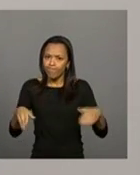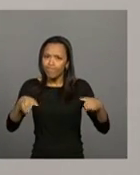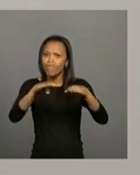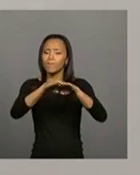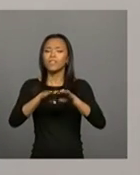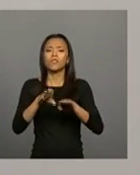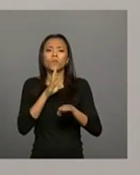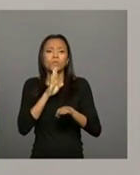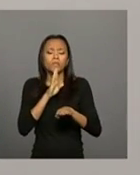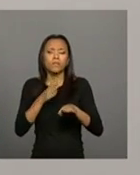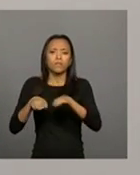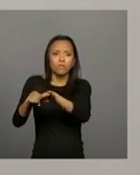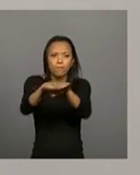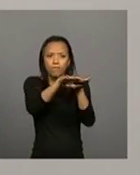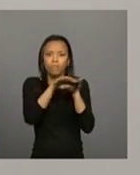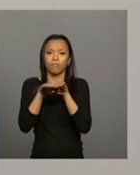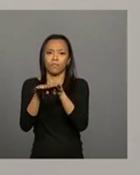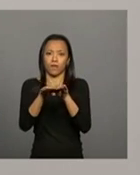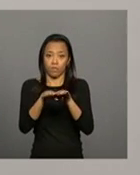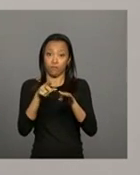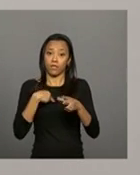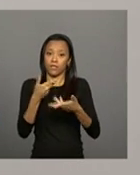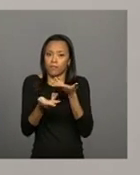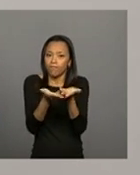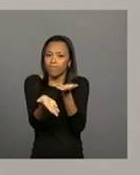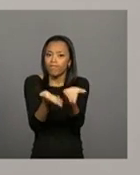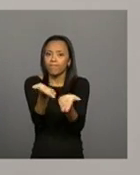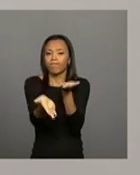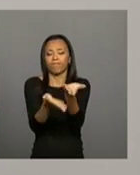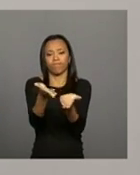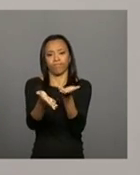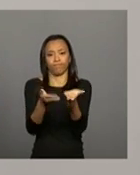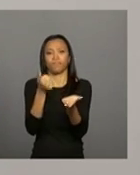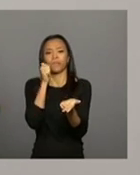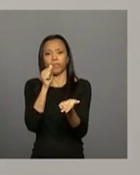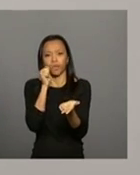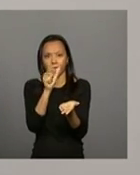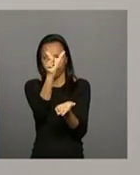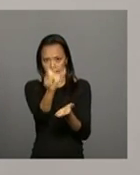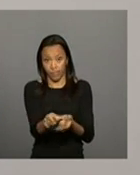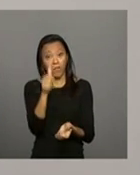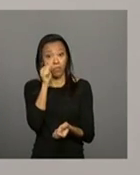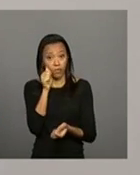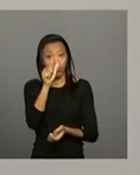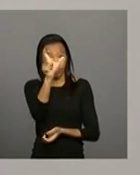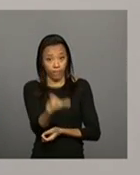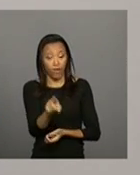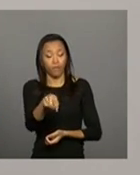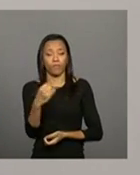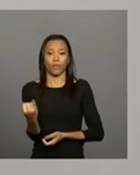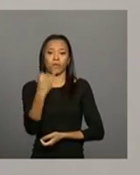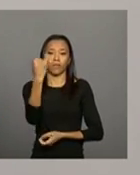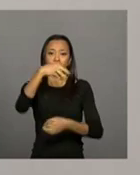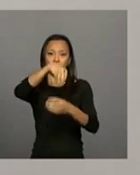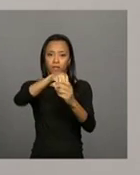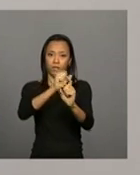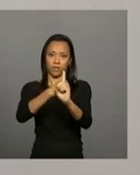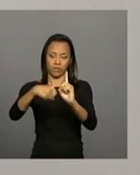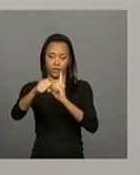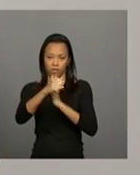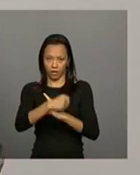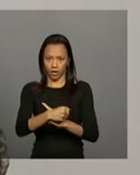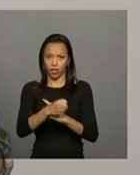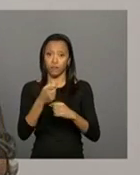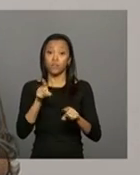esse tratamento em relação à mulher, dado a sua importância na nossa sociedade.